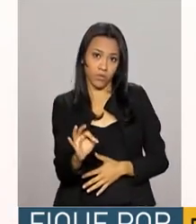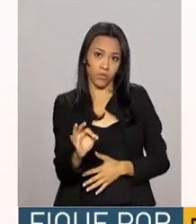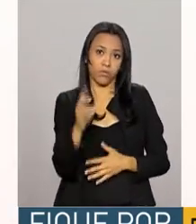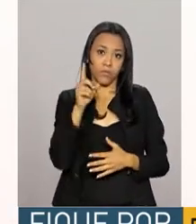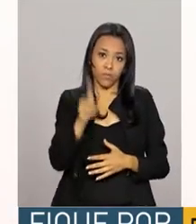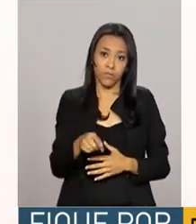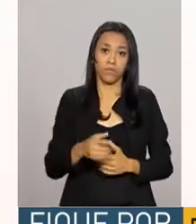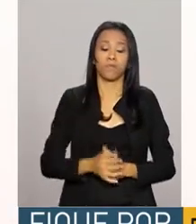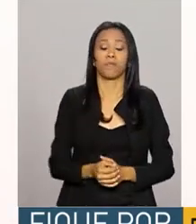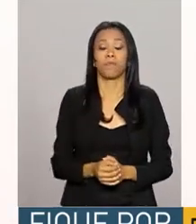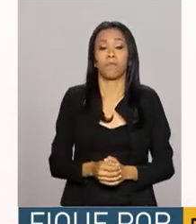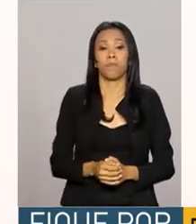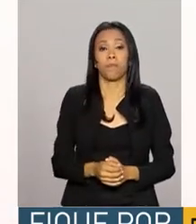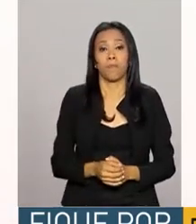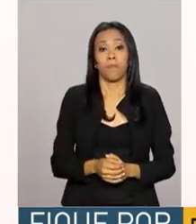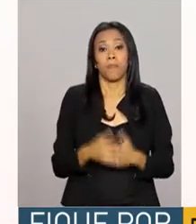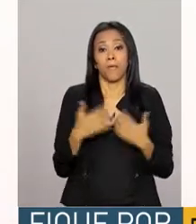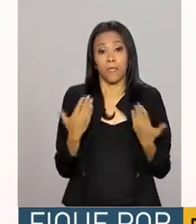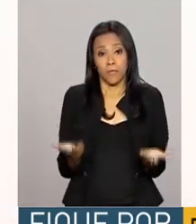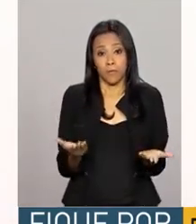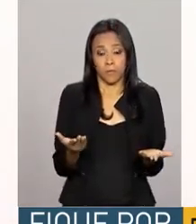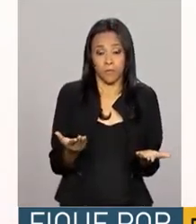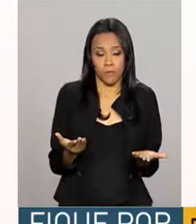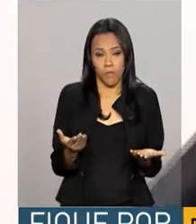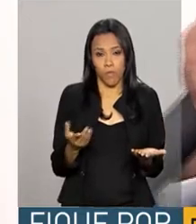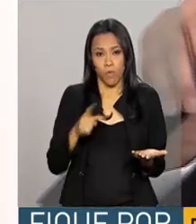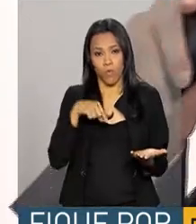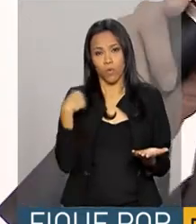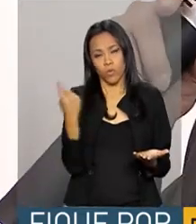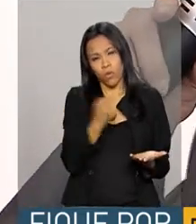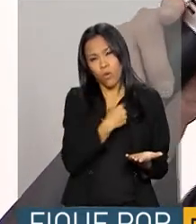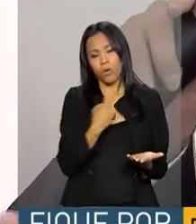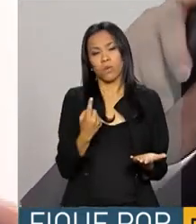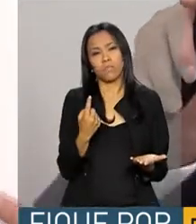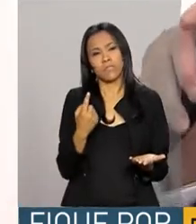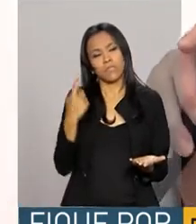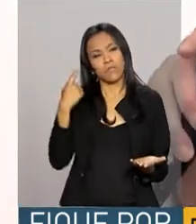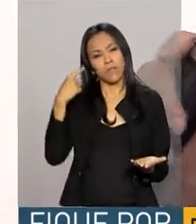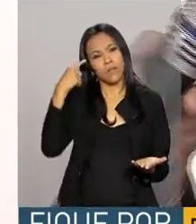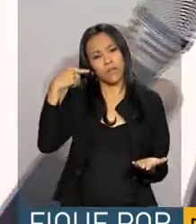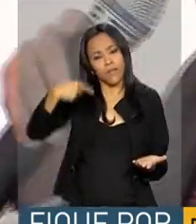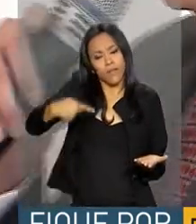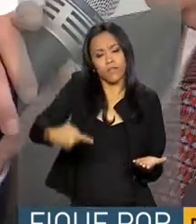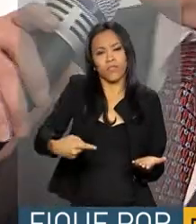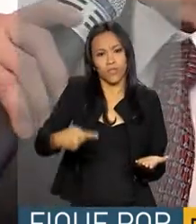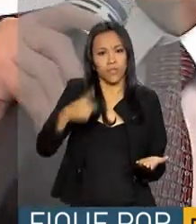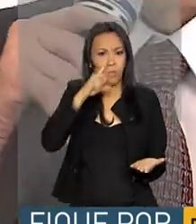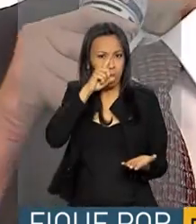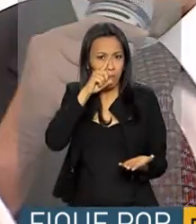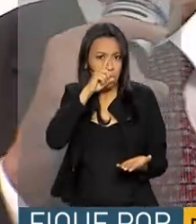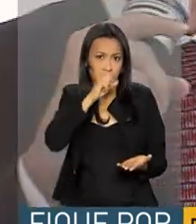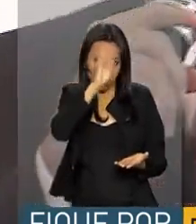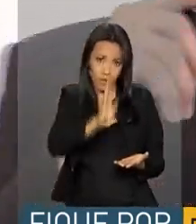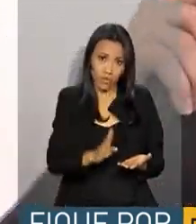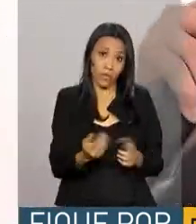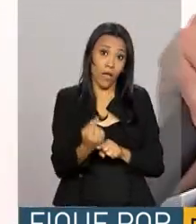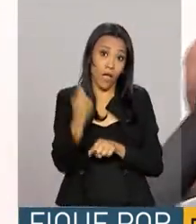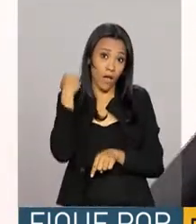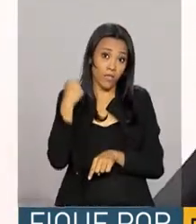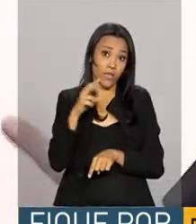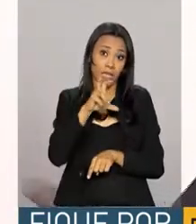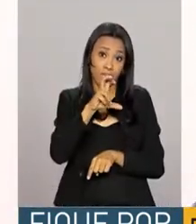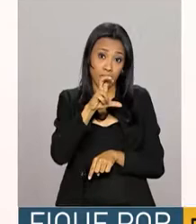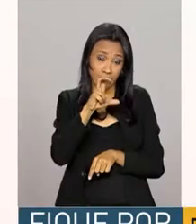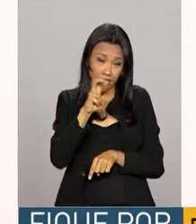mas o nosso a ponto negativo é que é o risco brasil o icjbrasil era 500